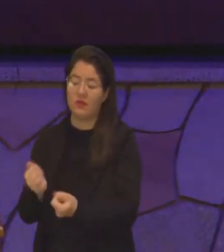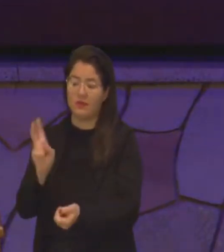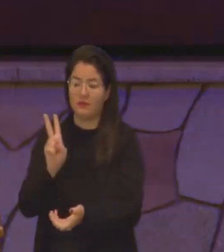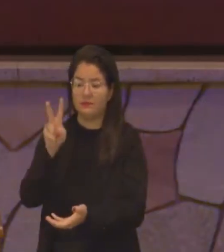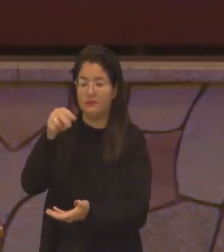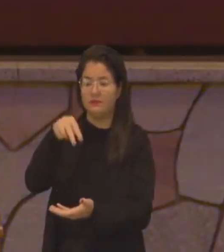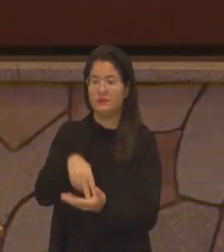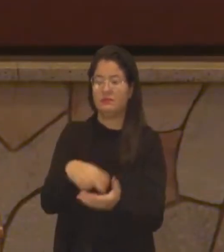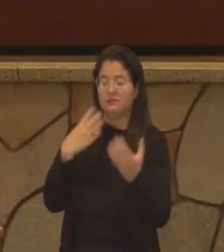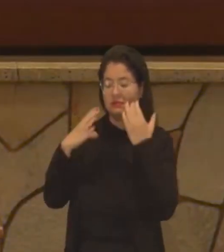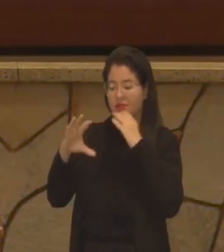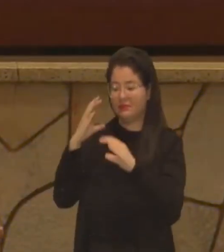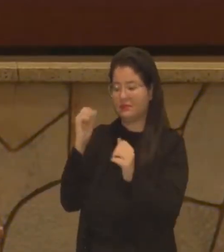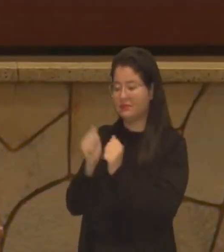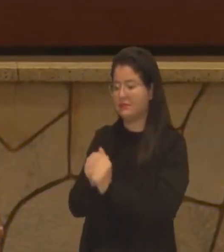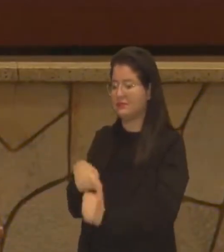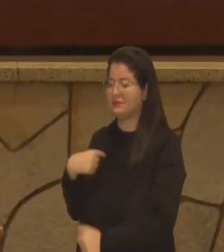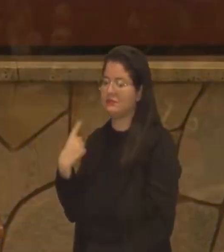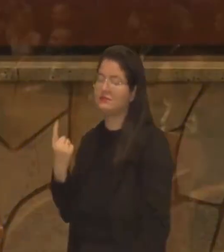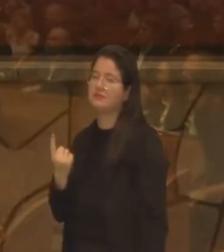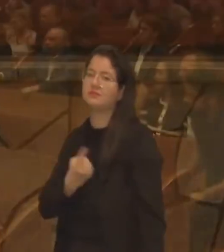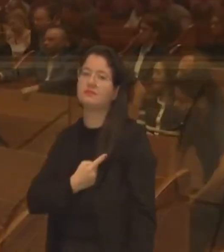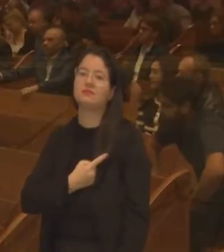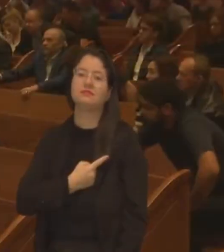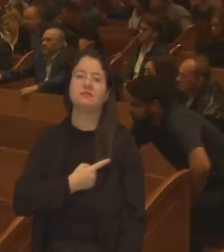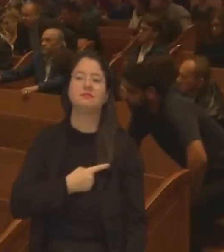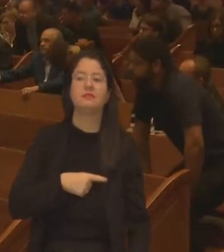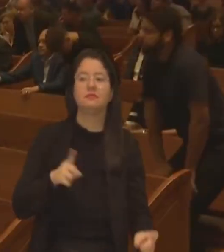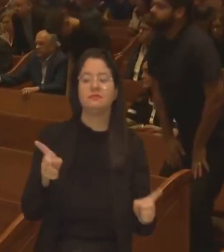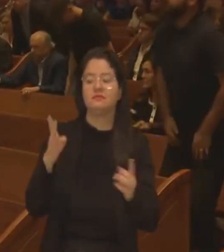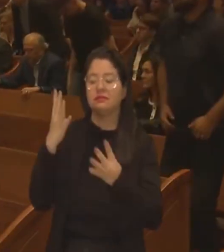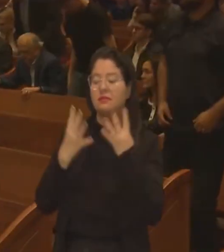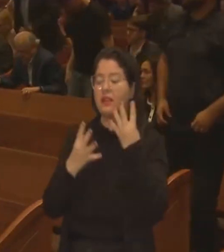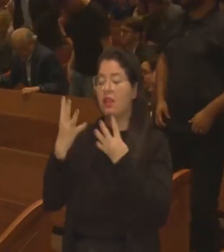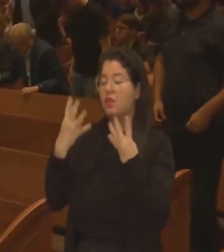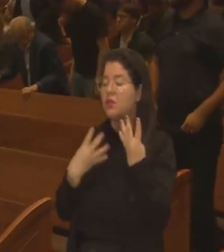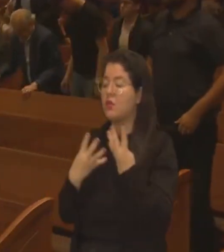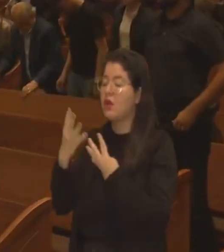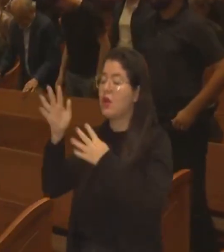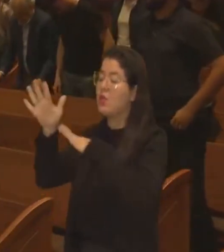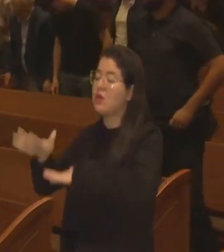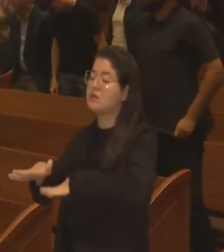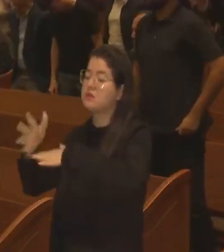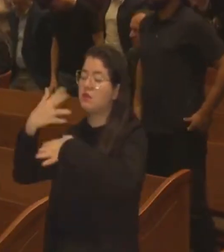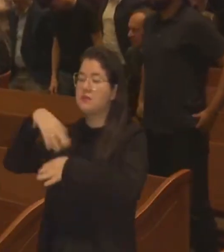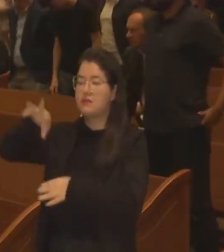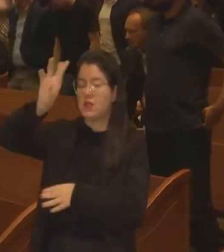de pé e a cantar conosco este hino de adoração ao Senhor.